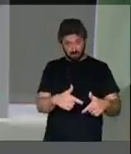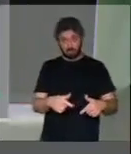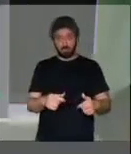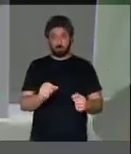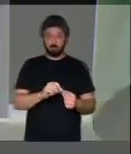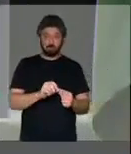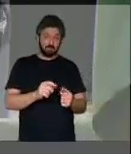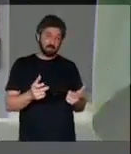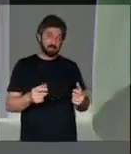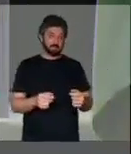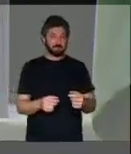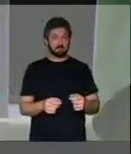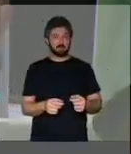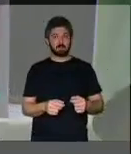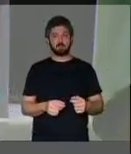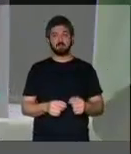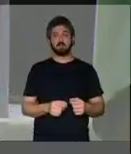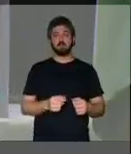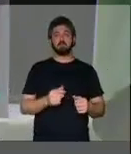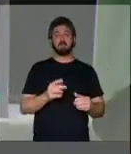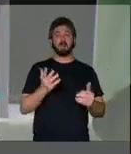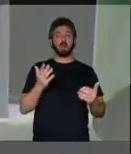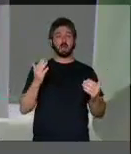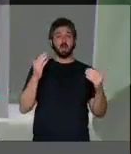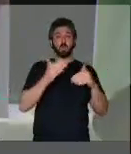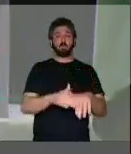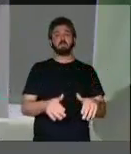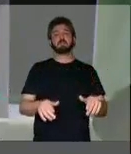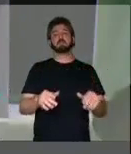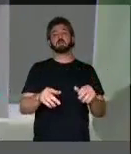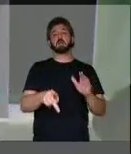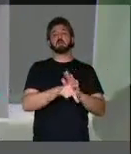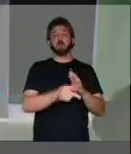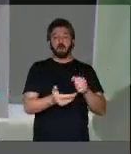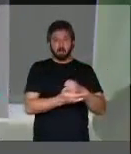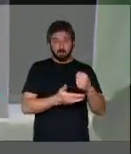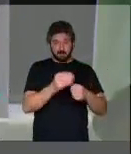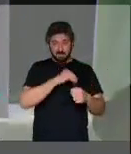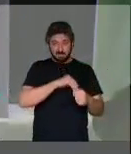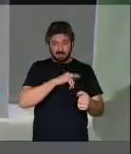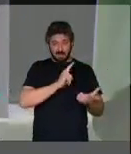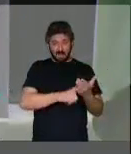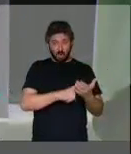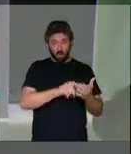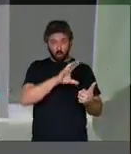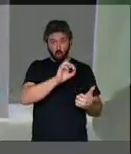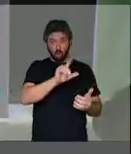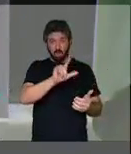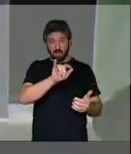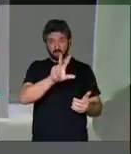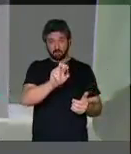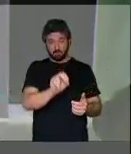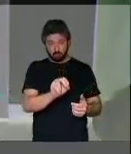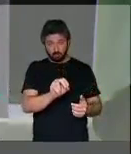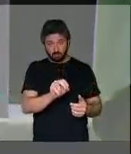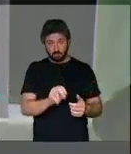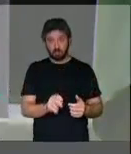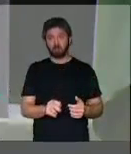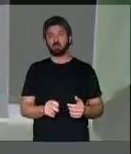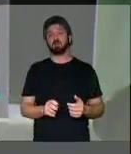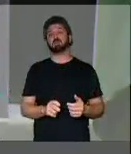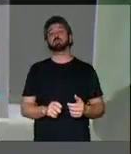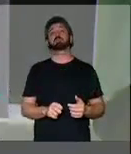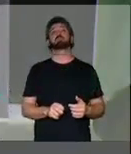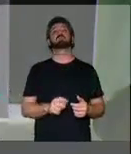estão estabelecendo para recomposição nas suas datas bases dos acordos coletivos ou convenções